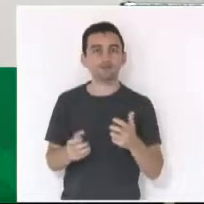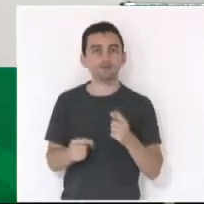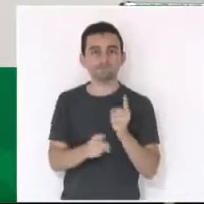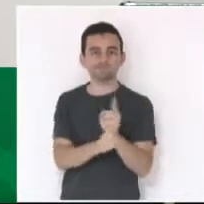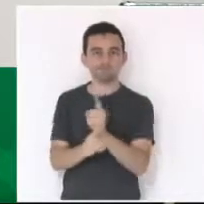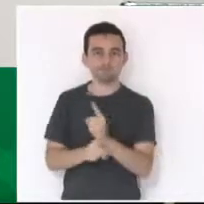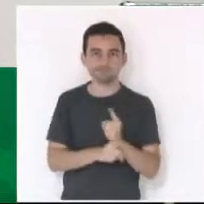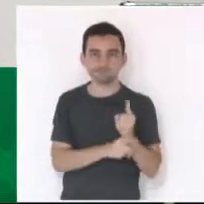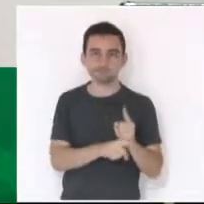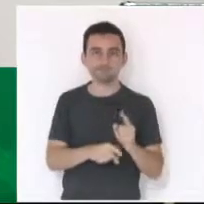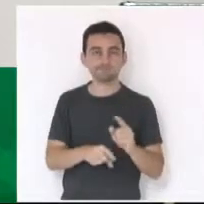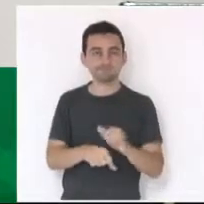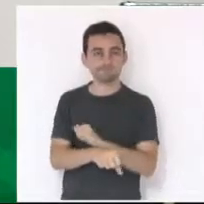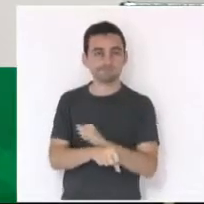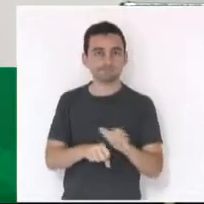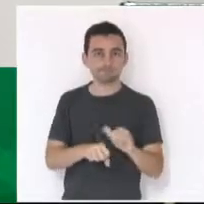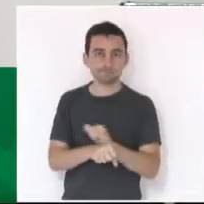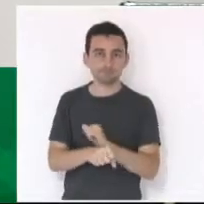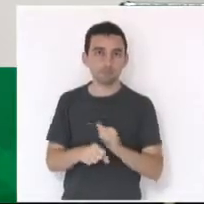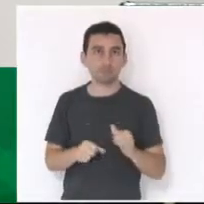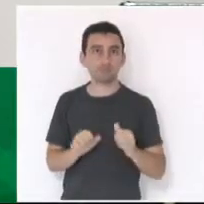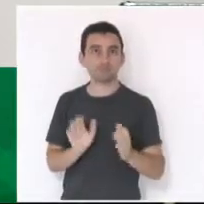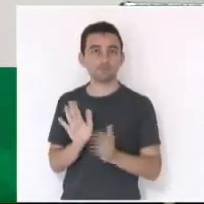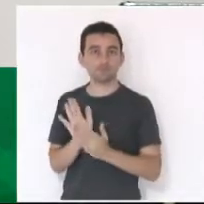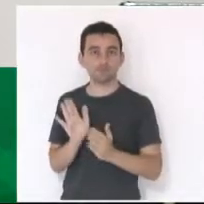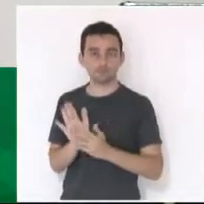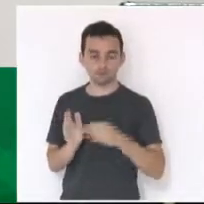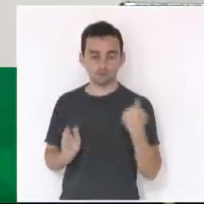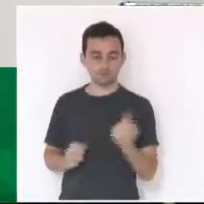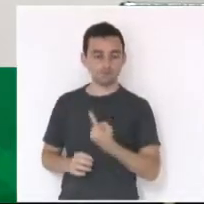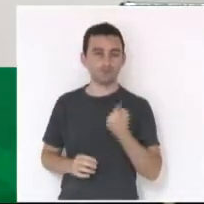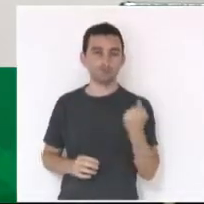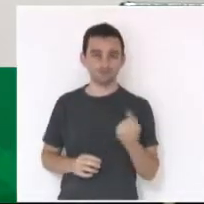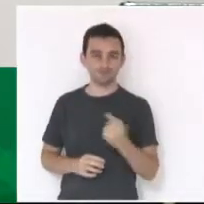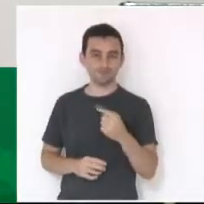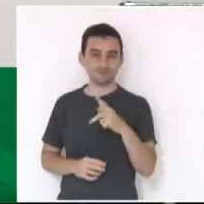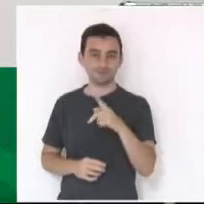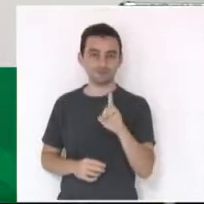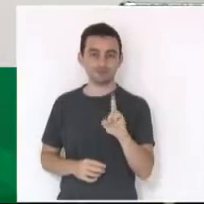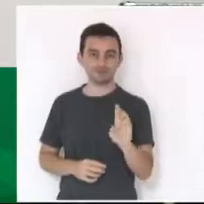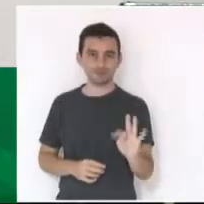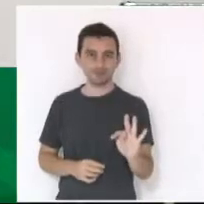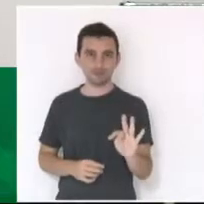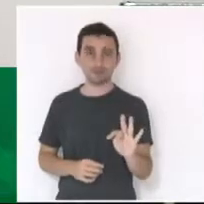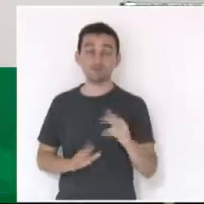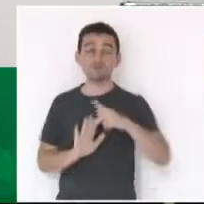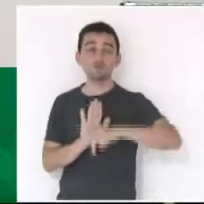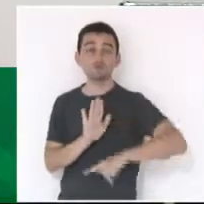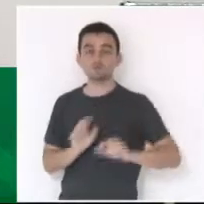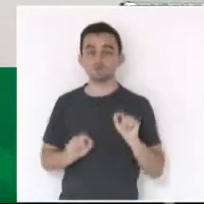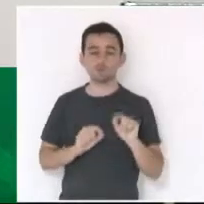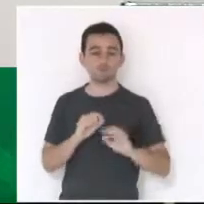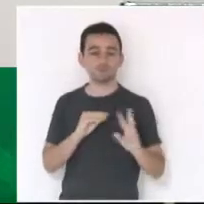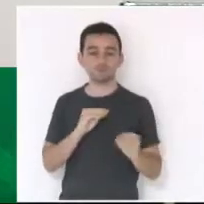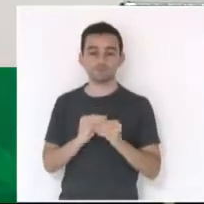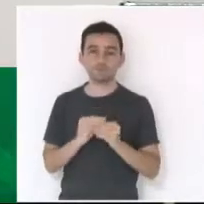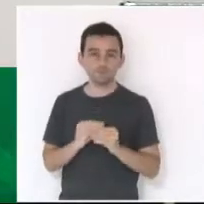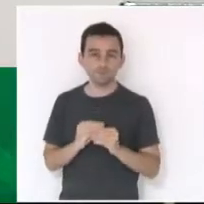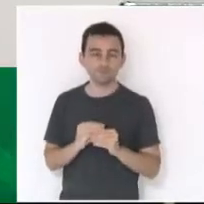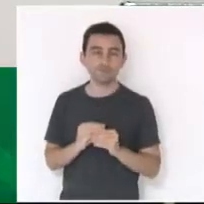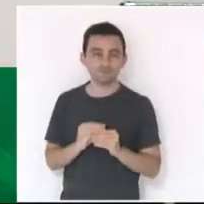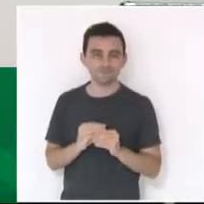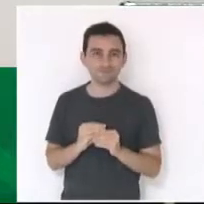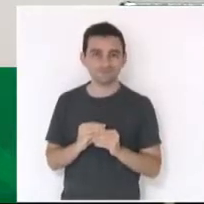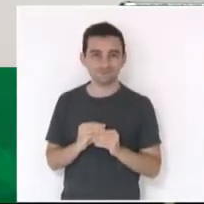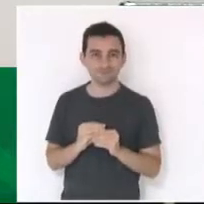é a proposta do nosso partido o PDT projeto que inclui a que inclua as